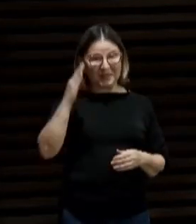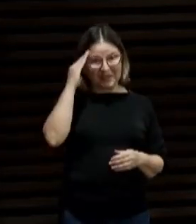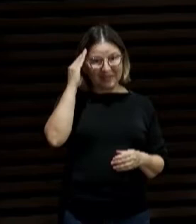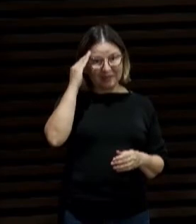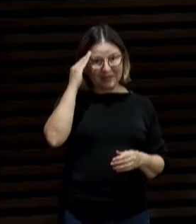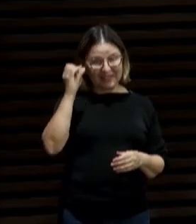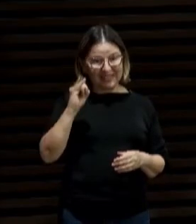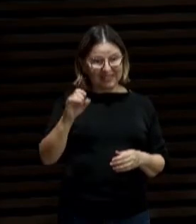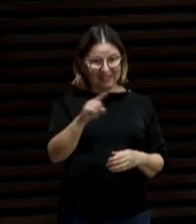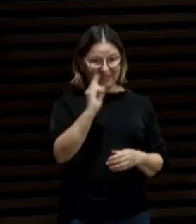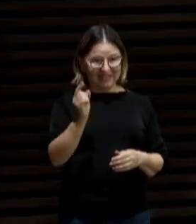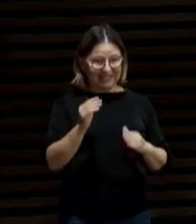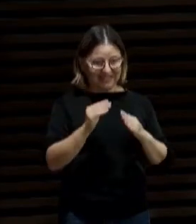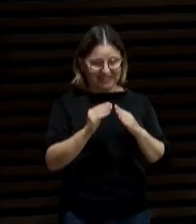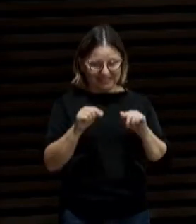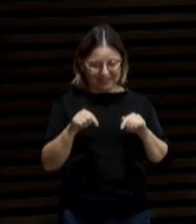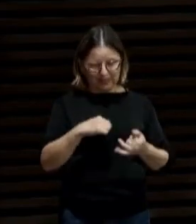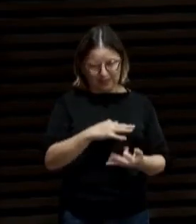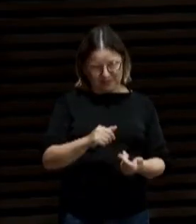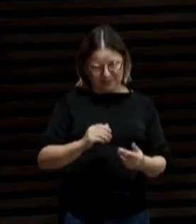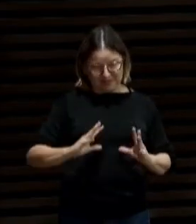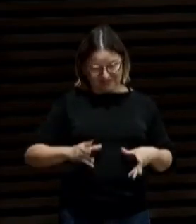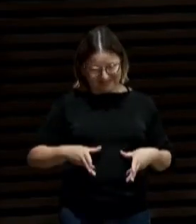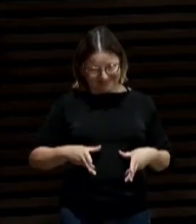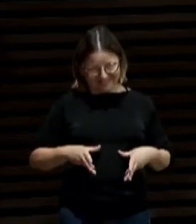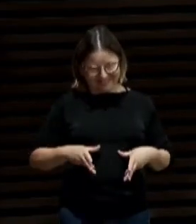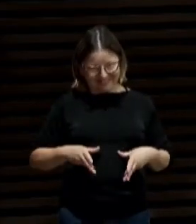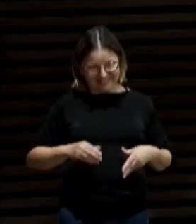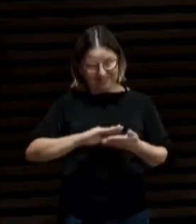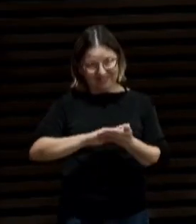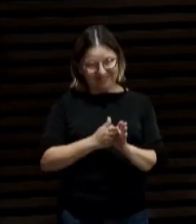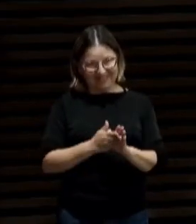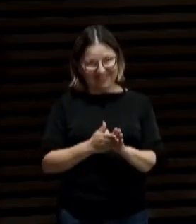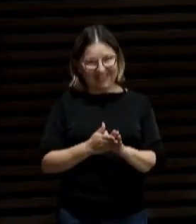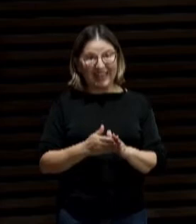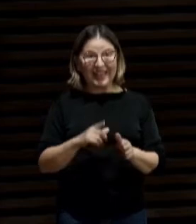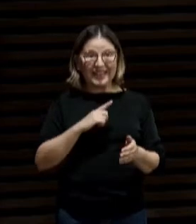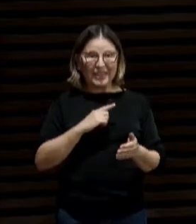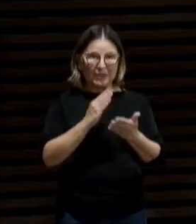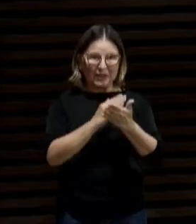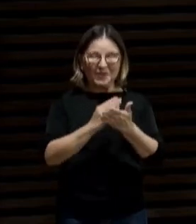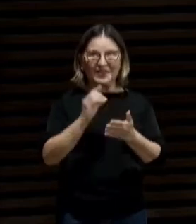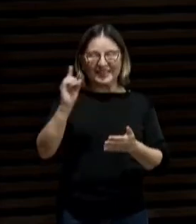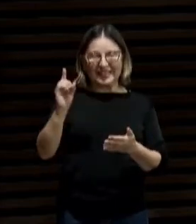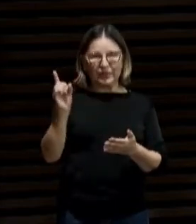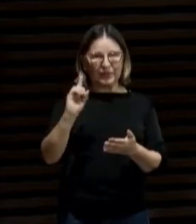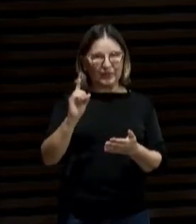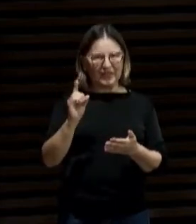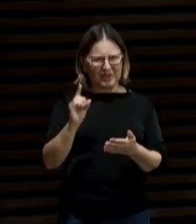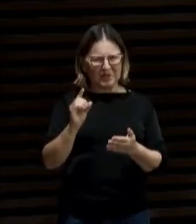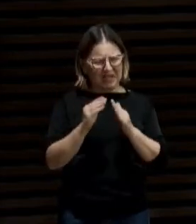Sabemos que se a nossa casa terrestre desse tabernáculo se desfizer, temos da parte de Deus não um tabernáculo, mas um